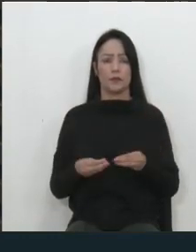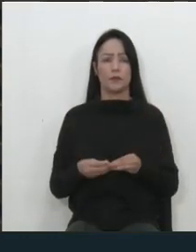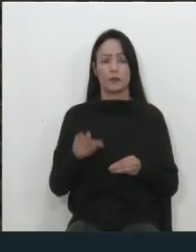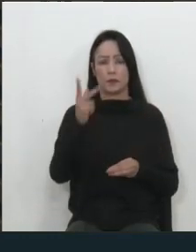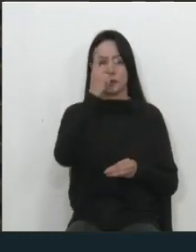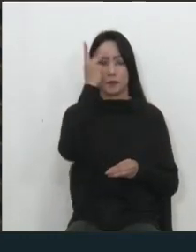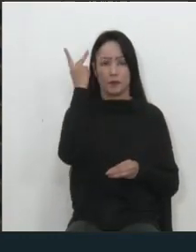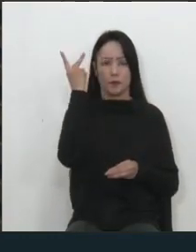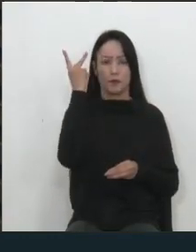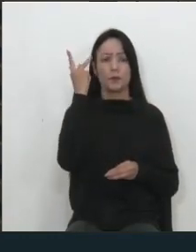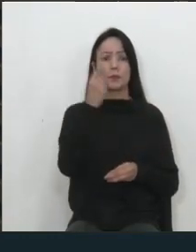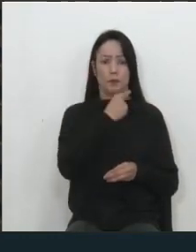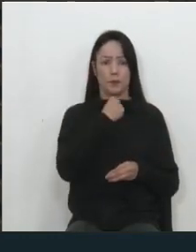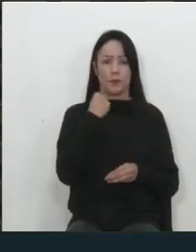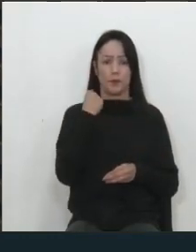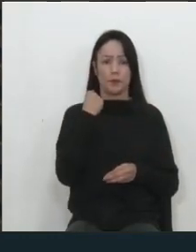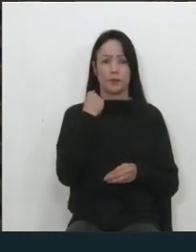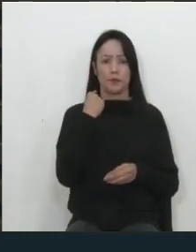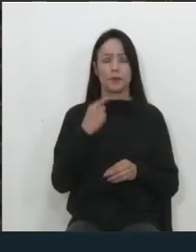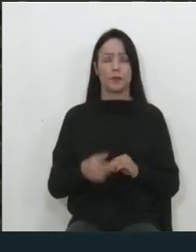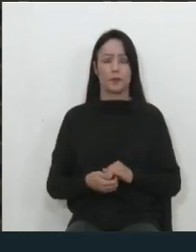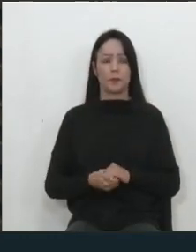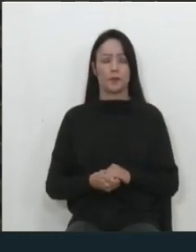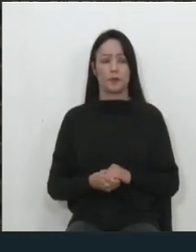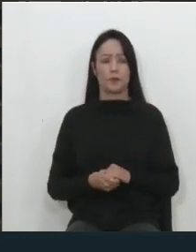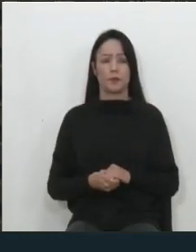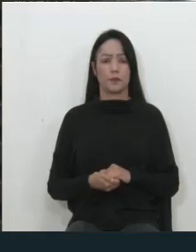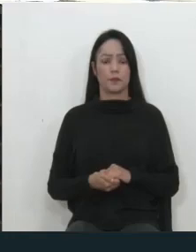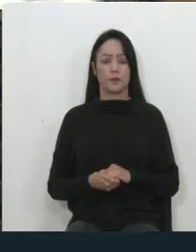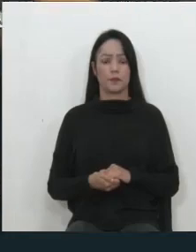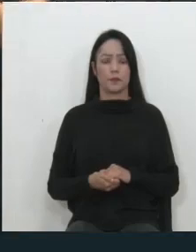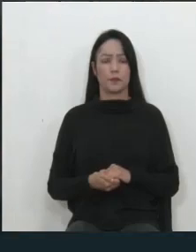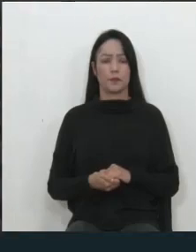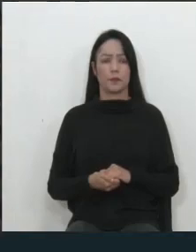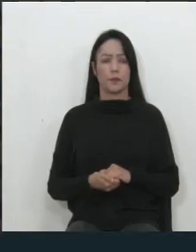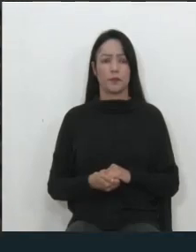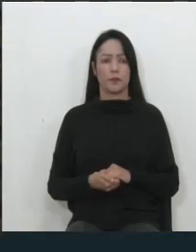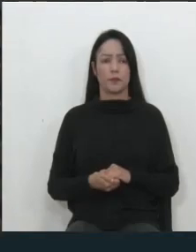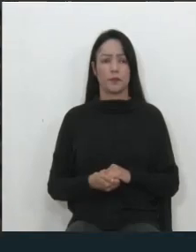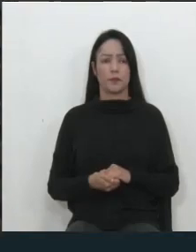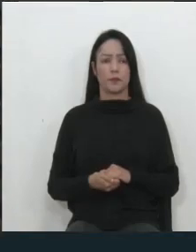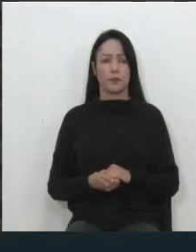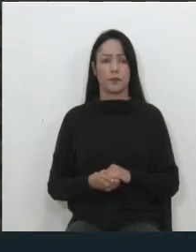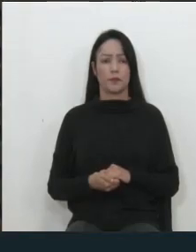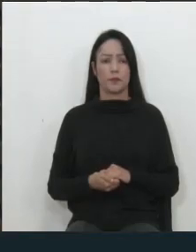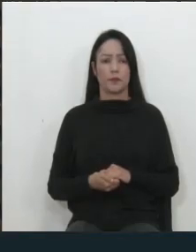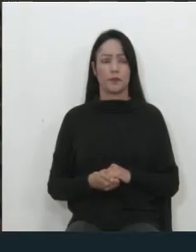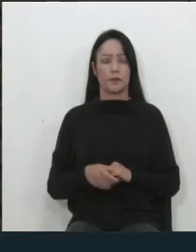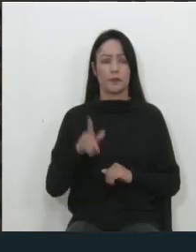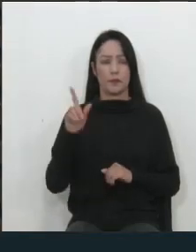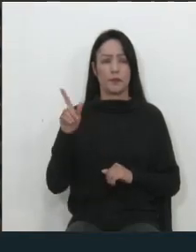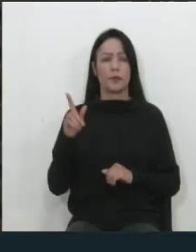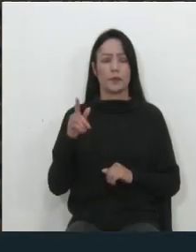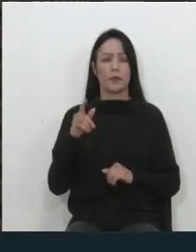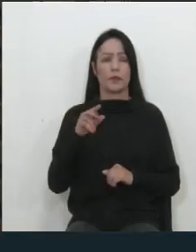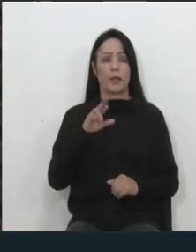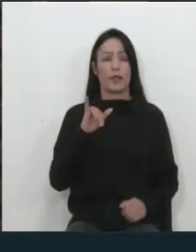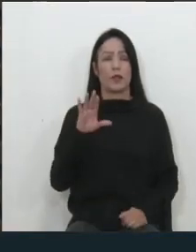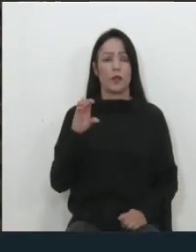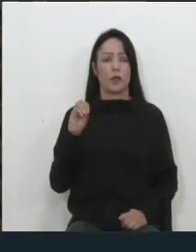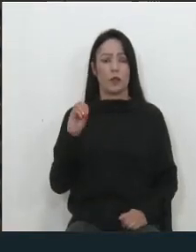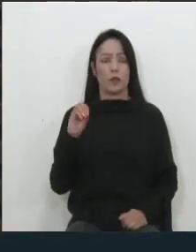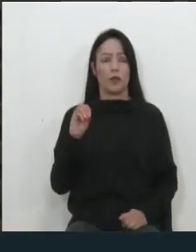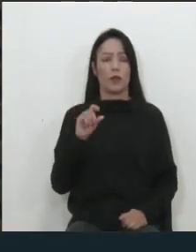pessoas, o pessoal que, pelos que morreram lá no Rio Grande do Sul, também